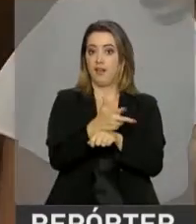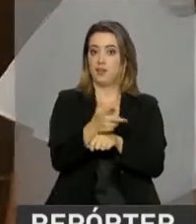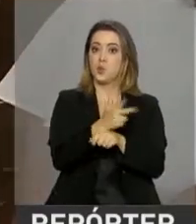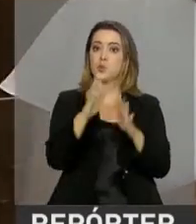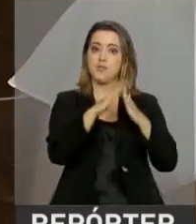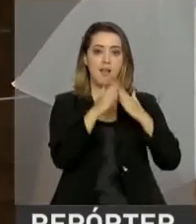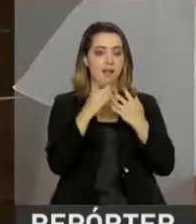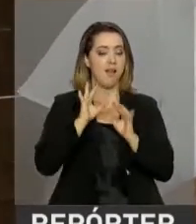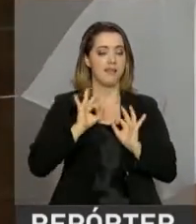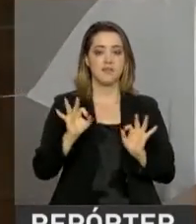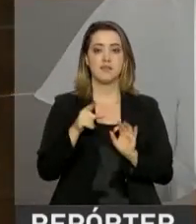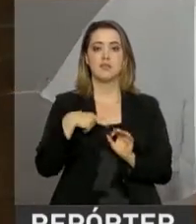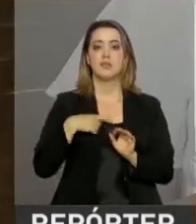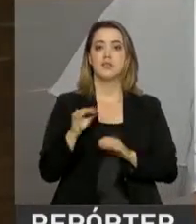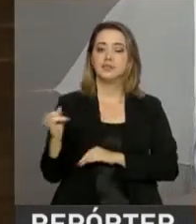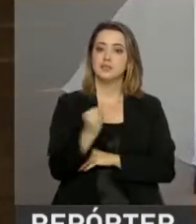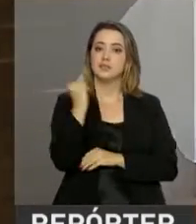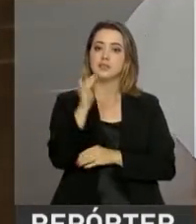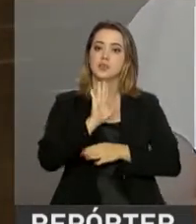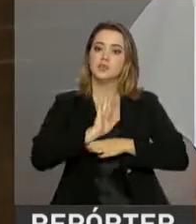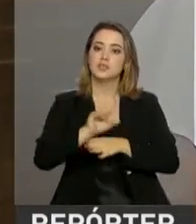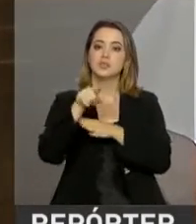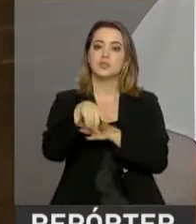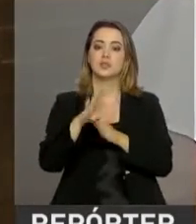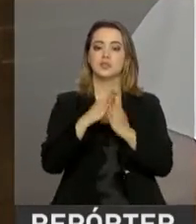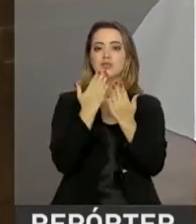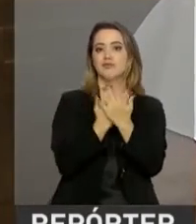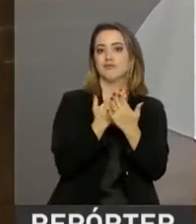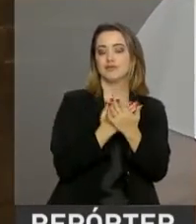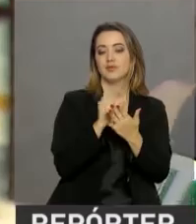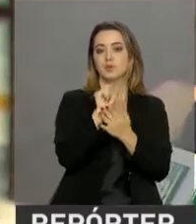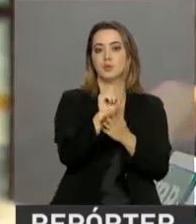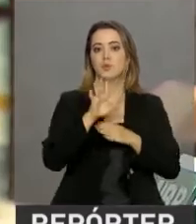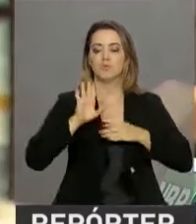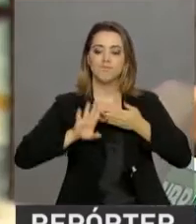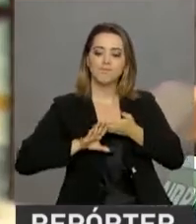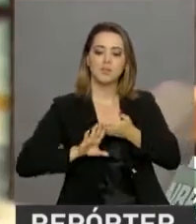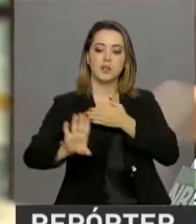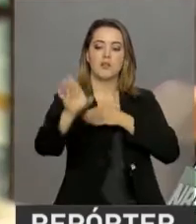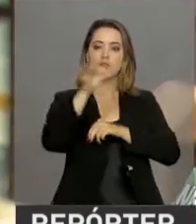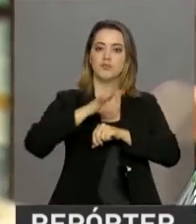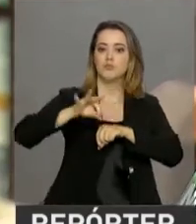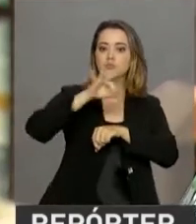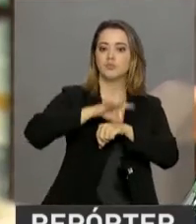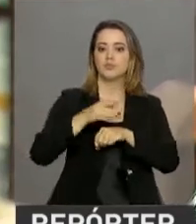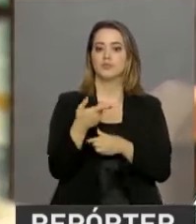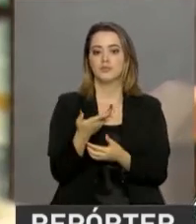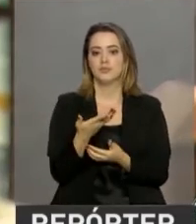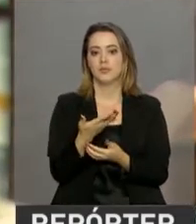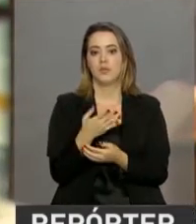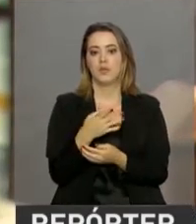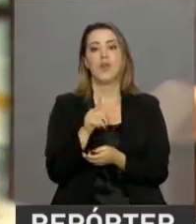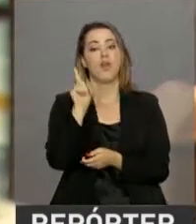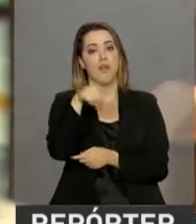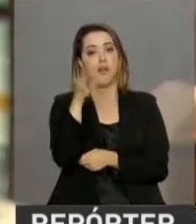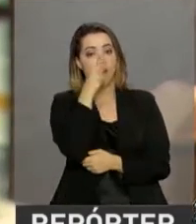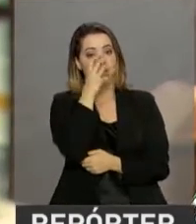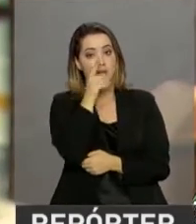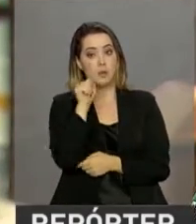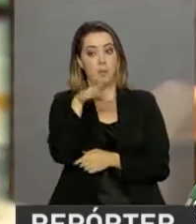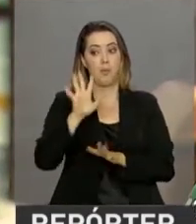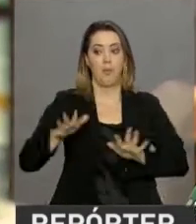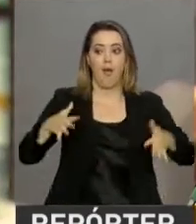a importância da participação das escolas no combate ao mosquito Aedes aegypti. Foi muito interessante porque criou-se uma grande mobilização